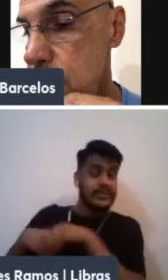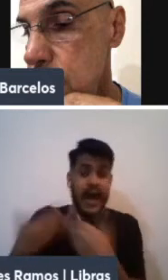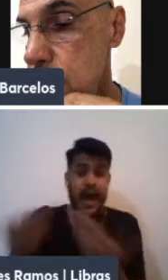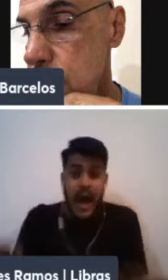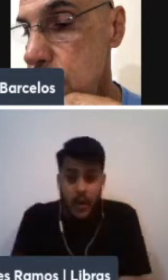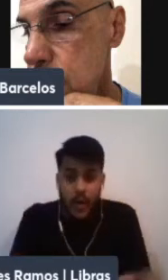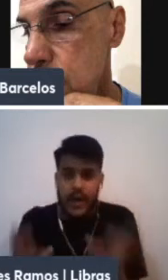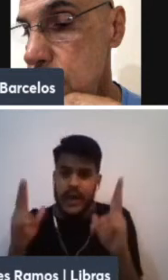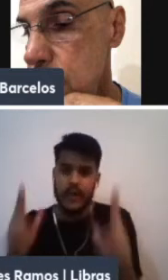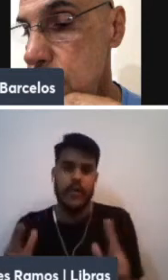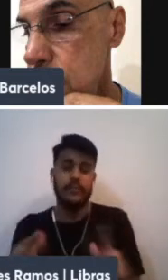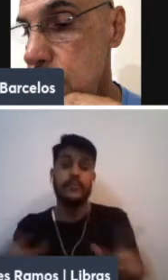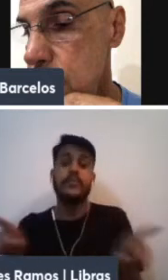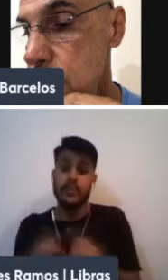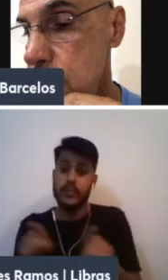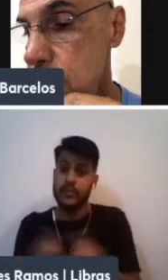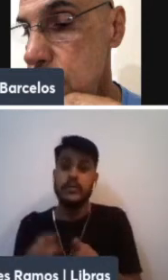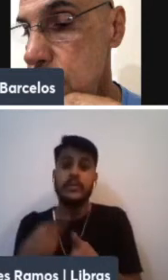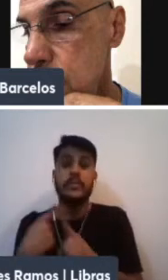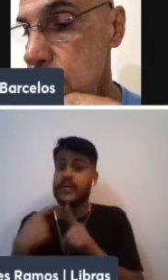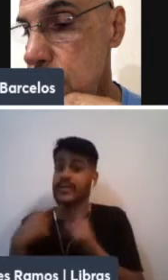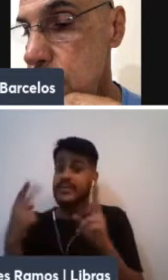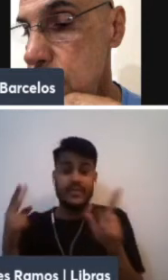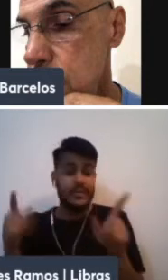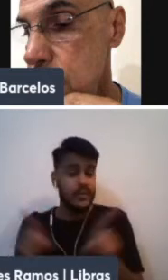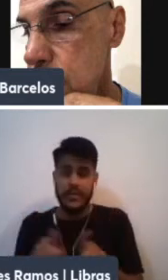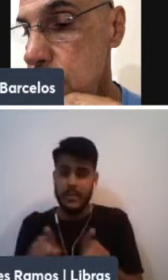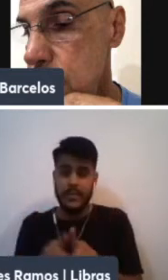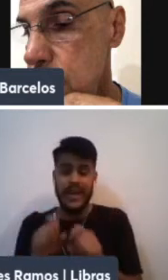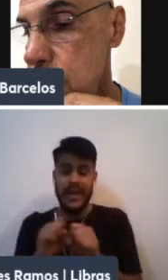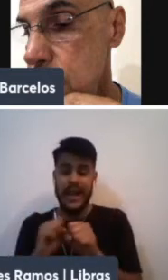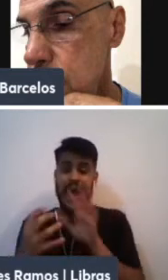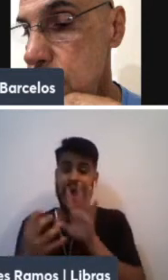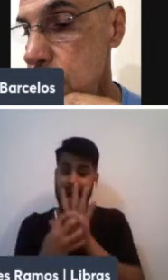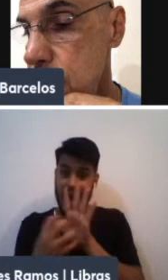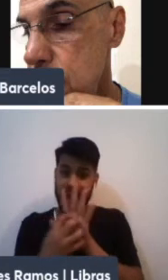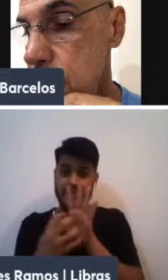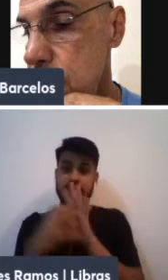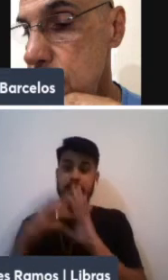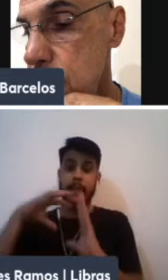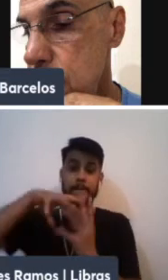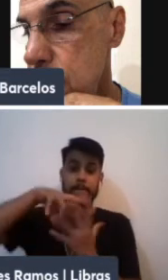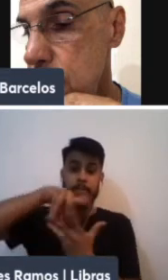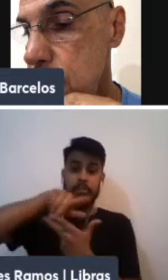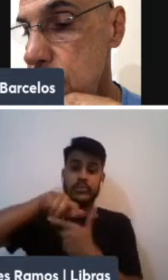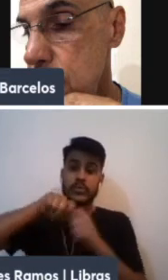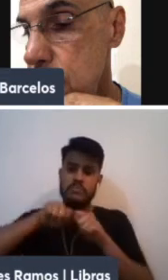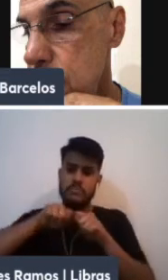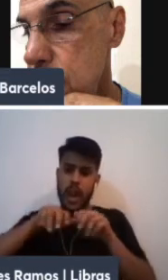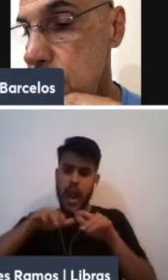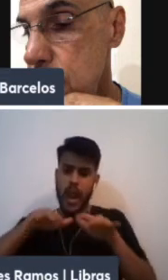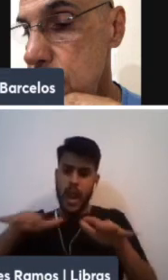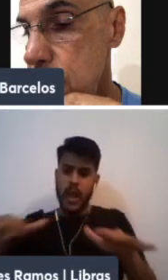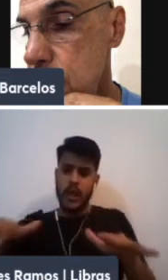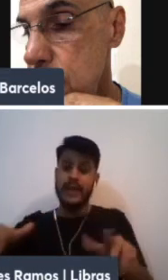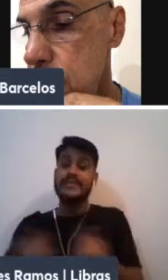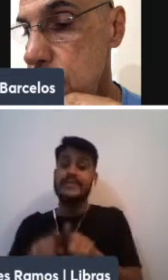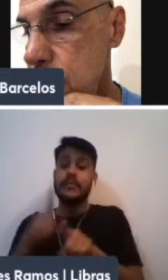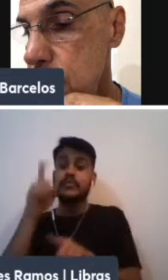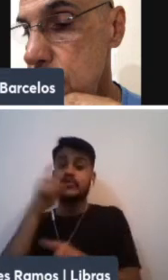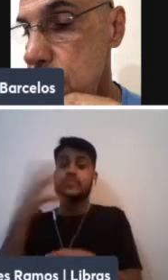AIDS também, ela se espalhou pelo mundo, criou, assim, inclusive uma resistência muito grande, porque ela não foi